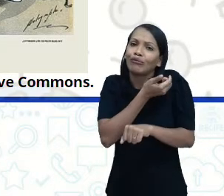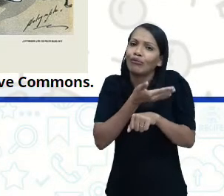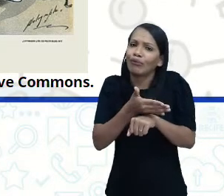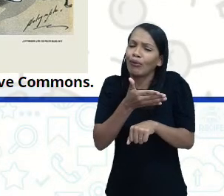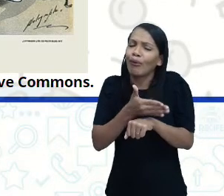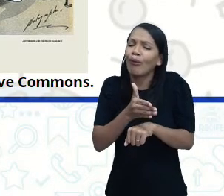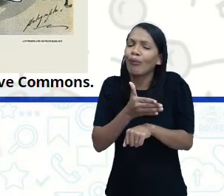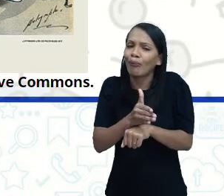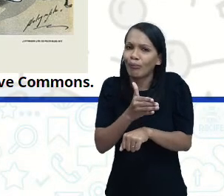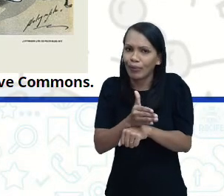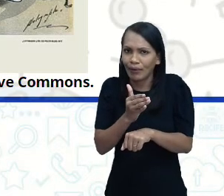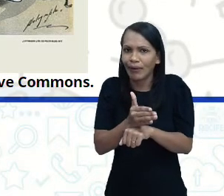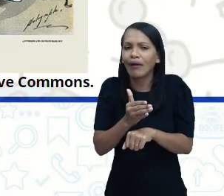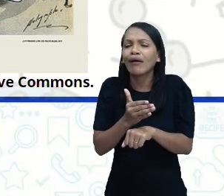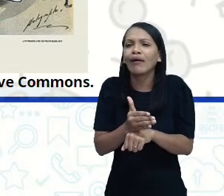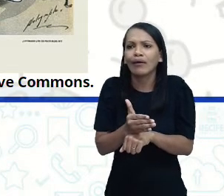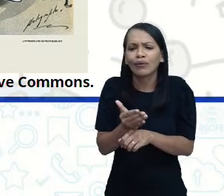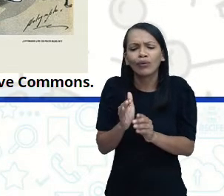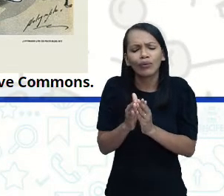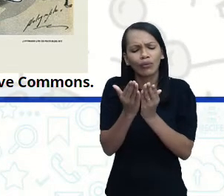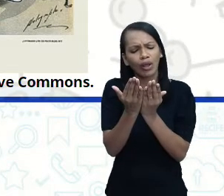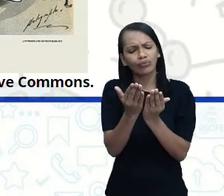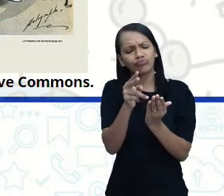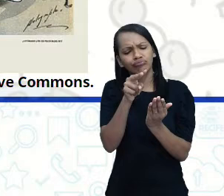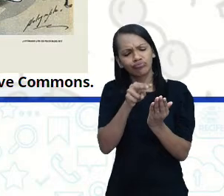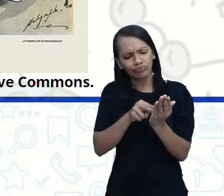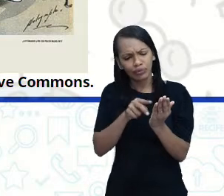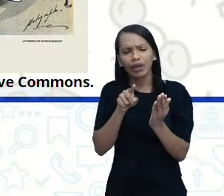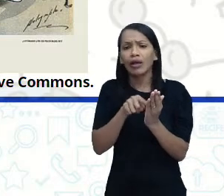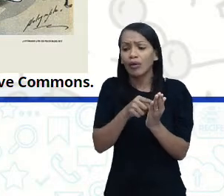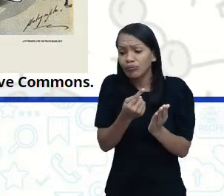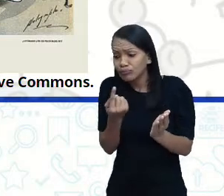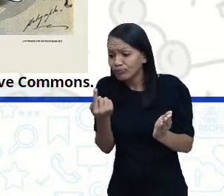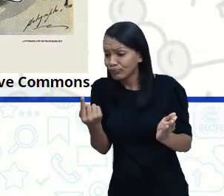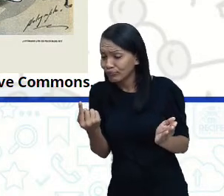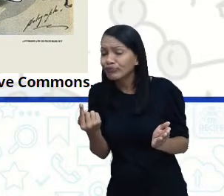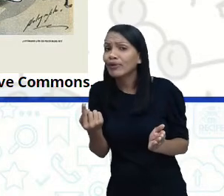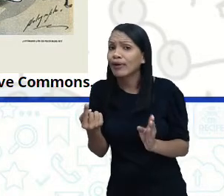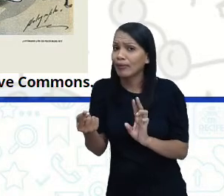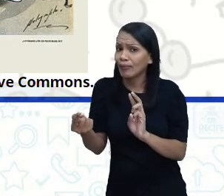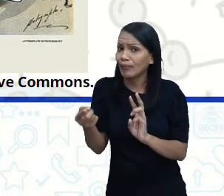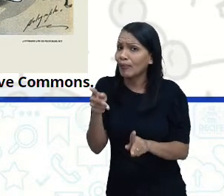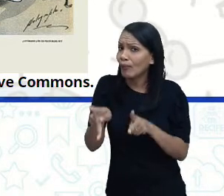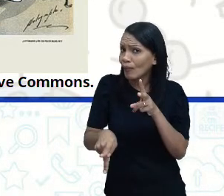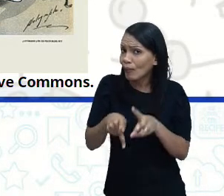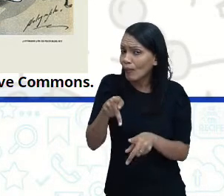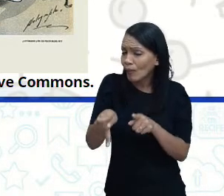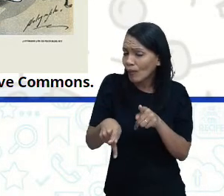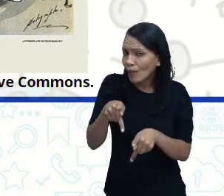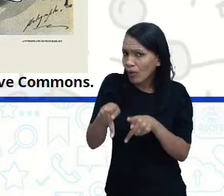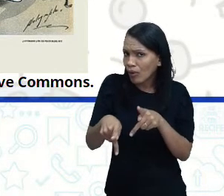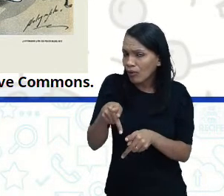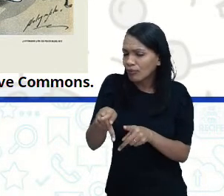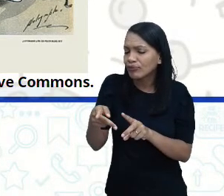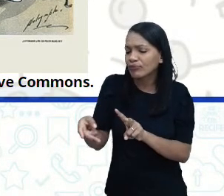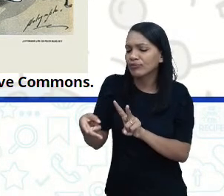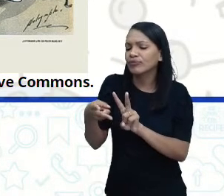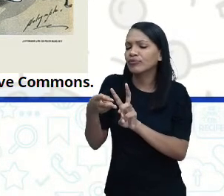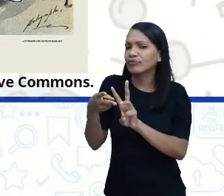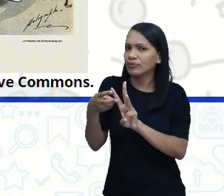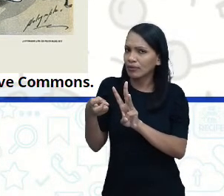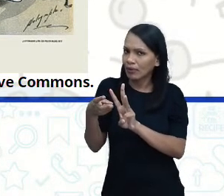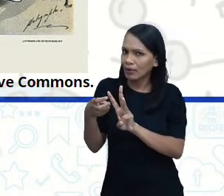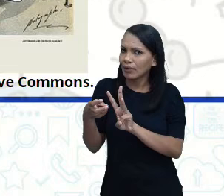canto isolado lá um aluno indígena, né? E lá no outro canto, observa, né, tem um outro negro lá